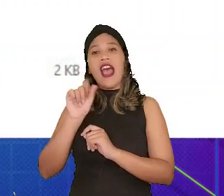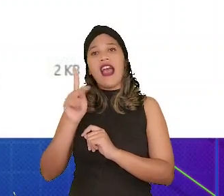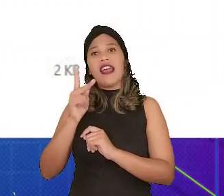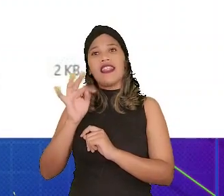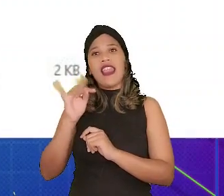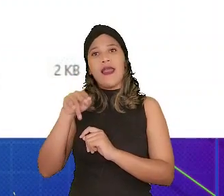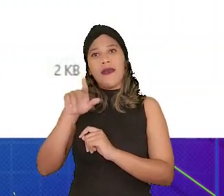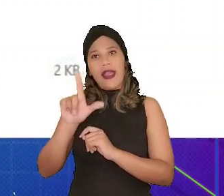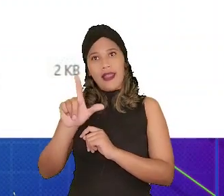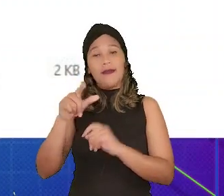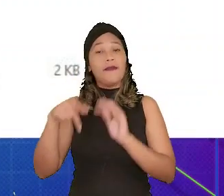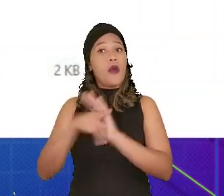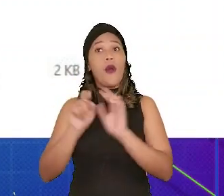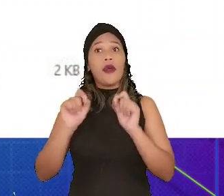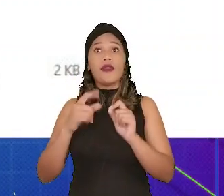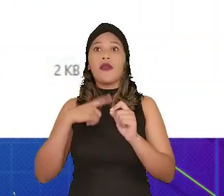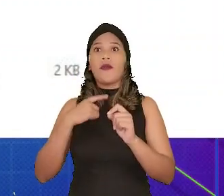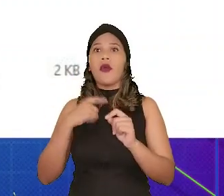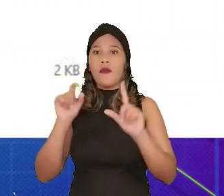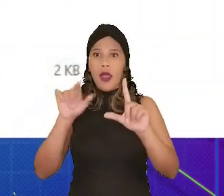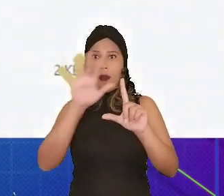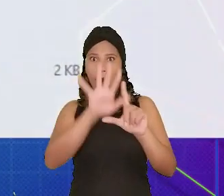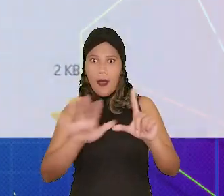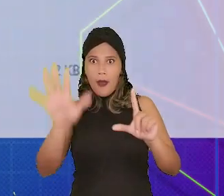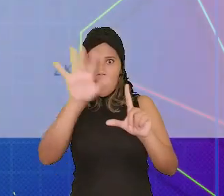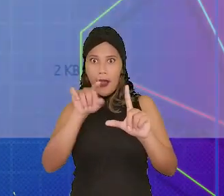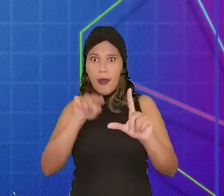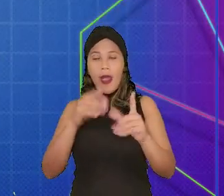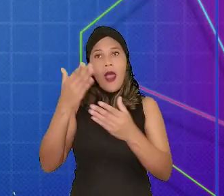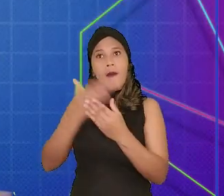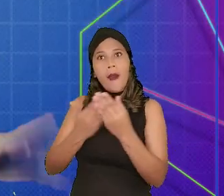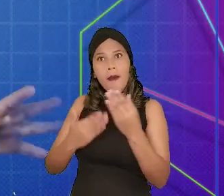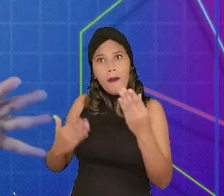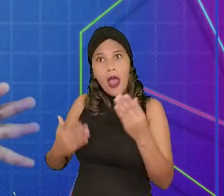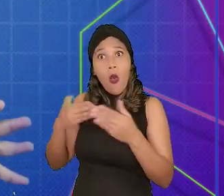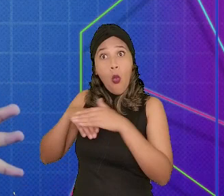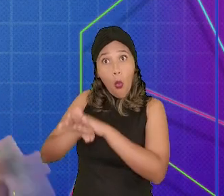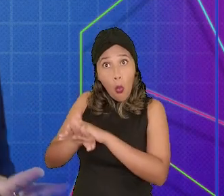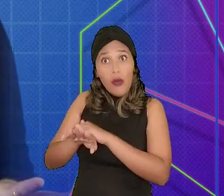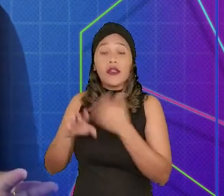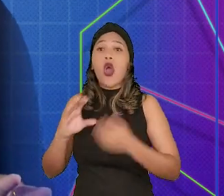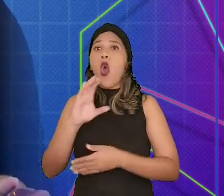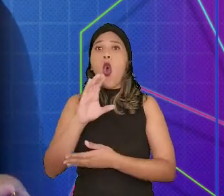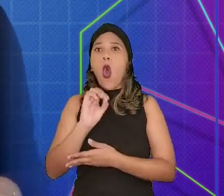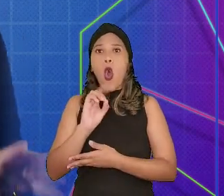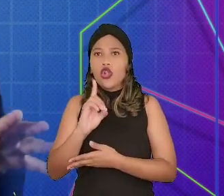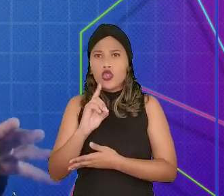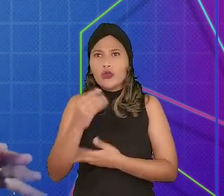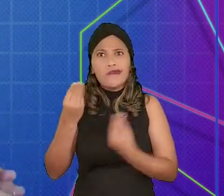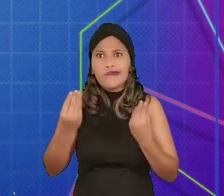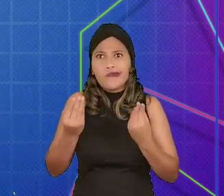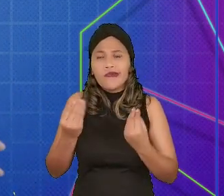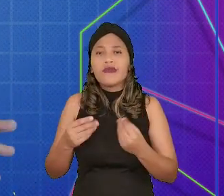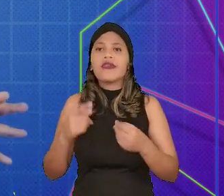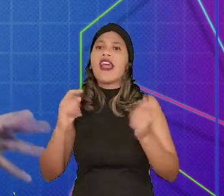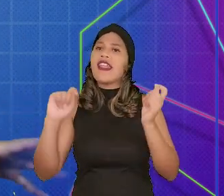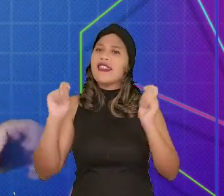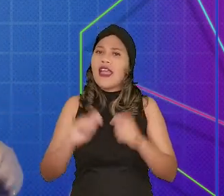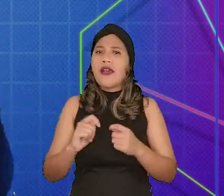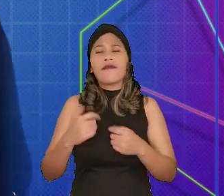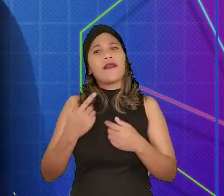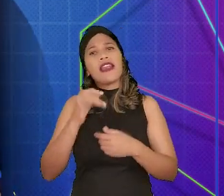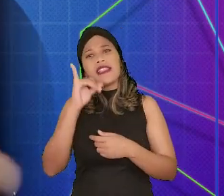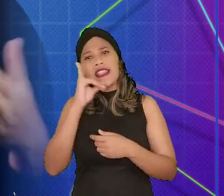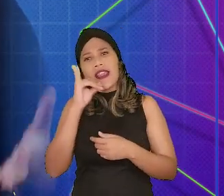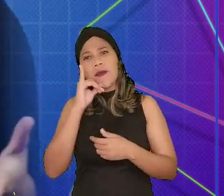index.html, que vai guardar o conteúdo estático da página do seu game. Já para trabalhar com os códigos, galera, vocês podem usar o Visual